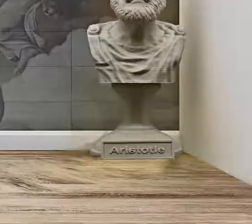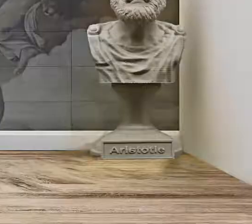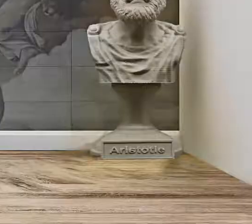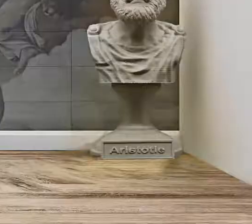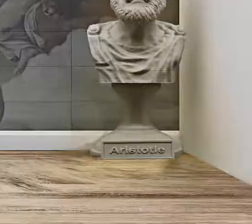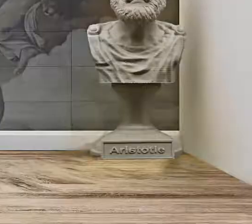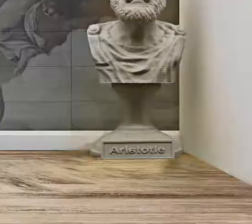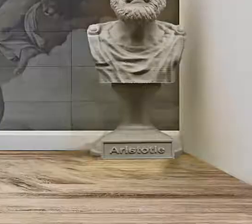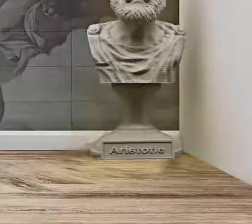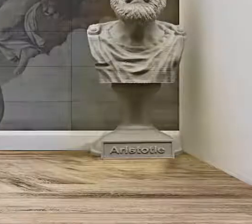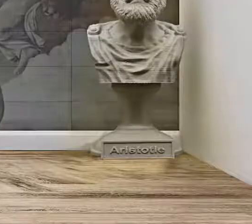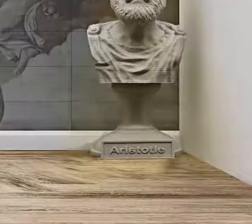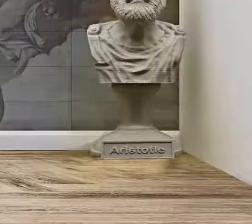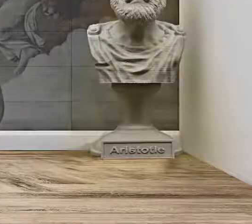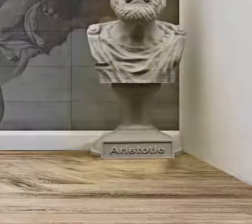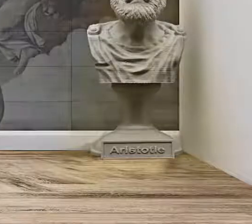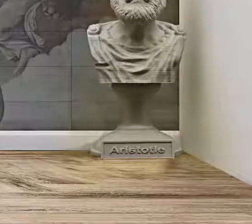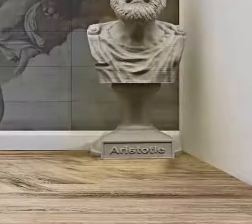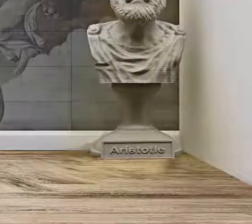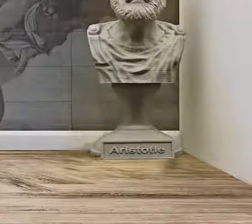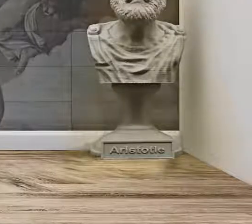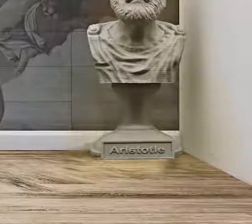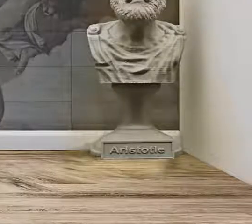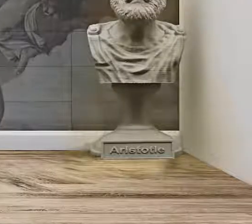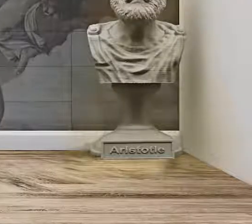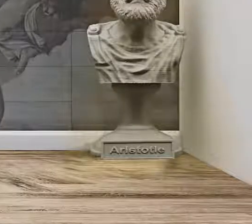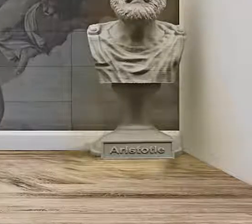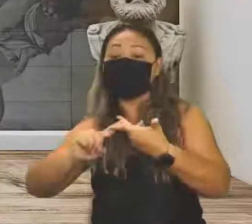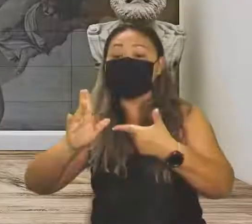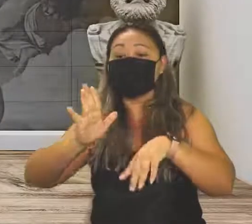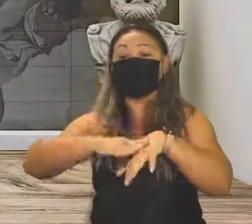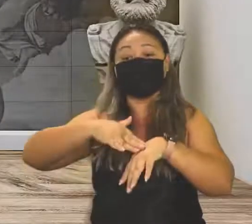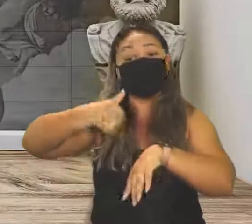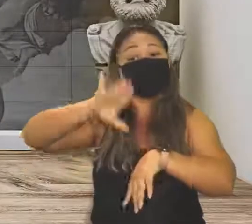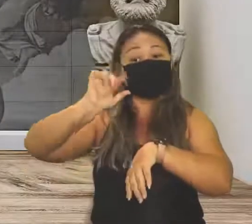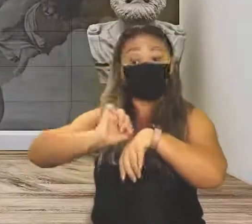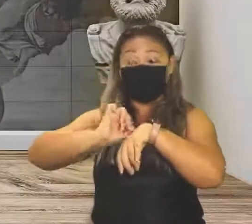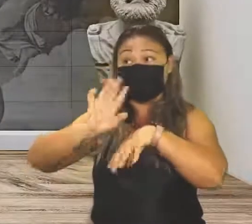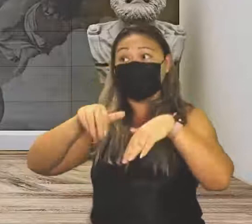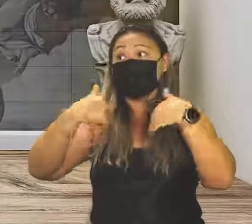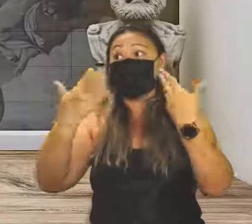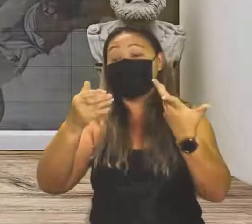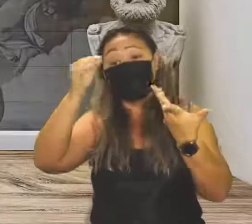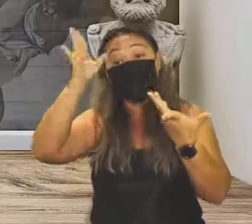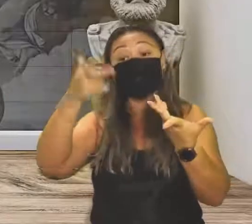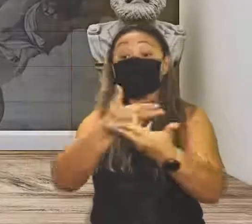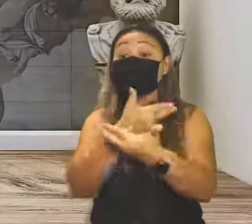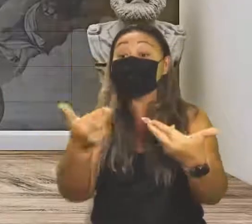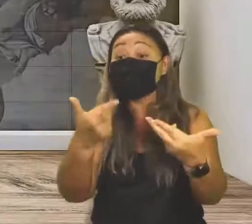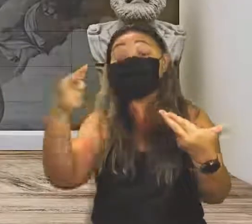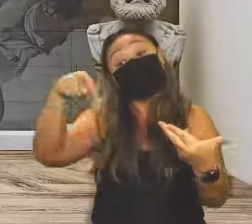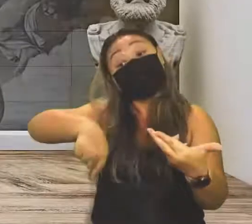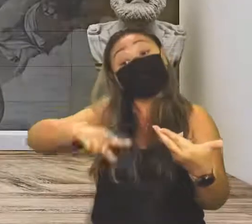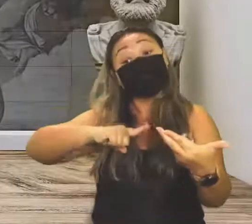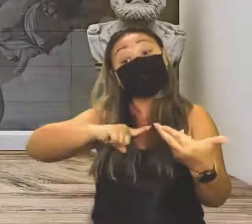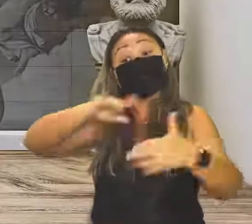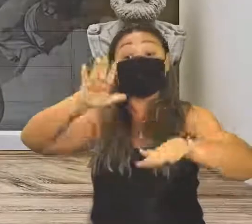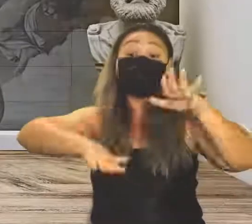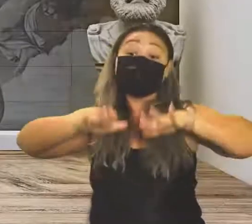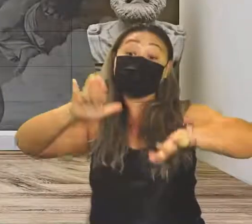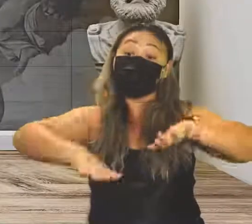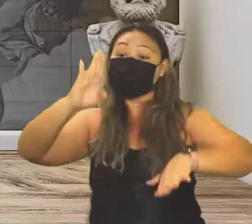de conhecimento, e ele existe vários, são muitos mesmo a forma de conhecer algo. Aqui nós trouxemos